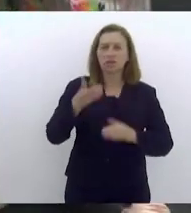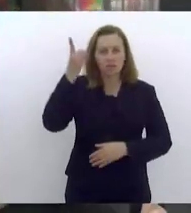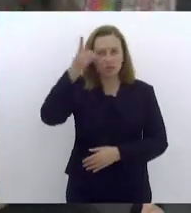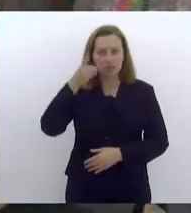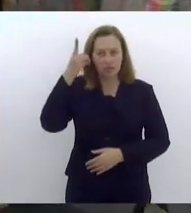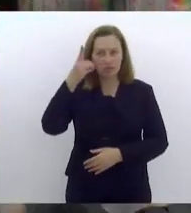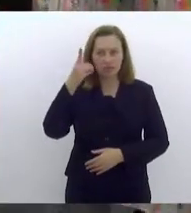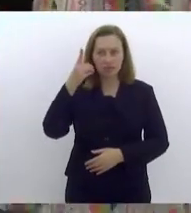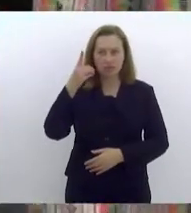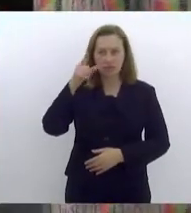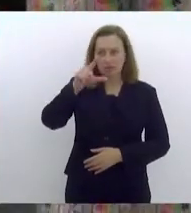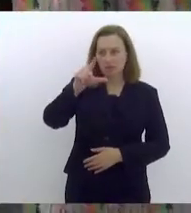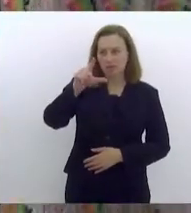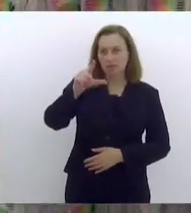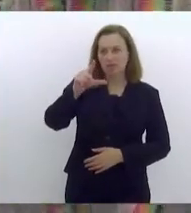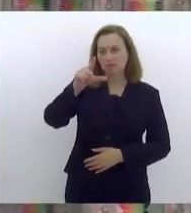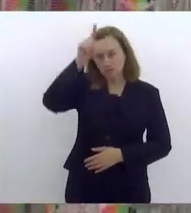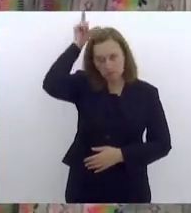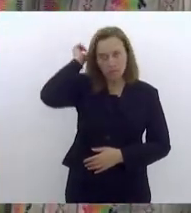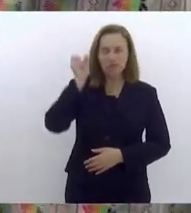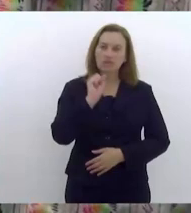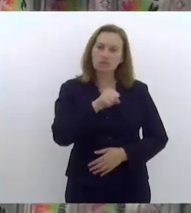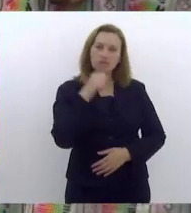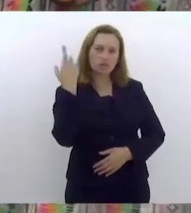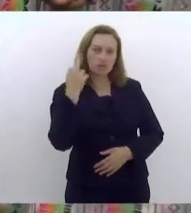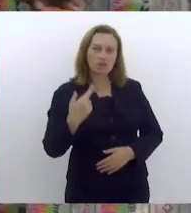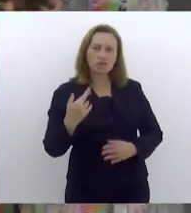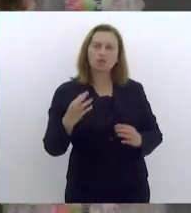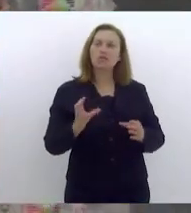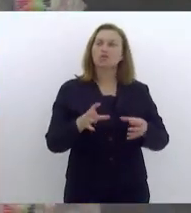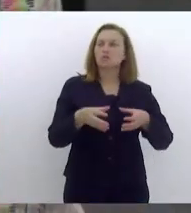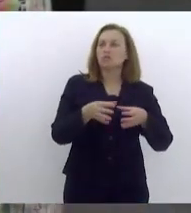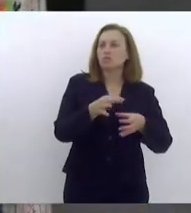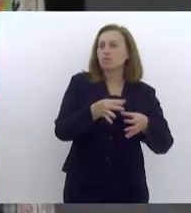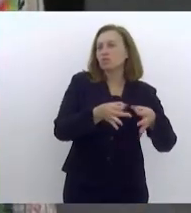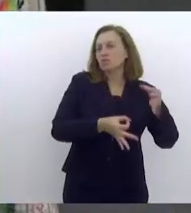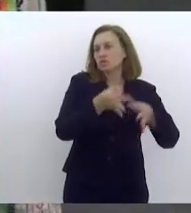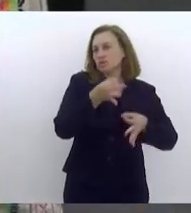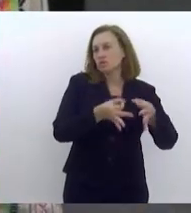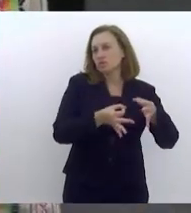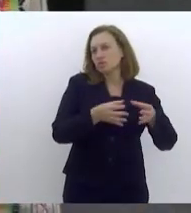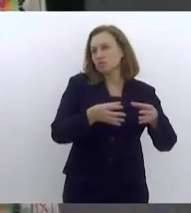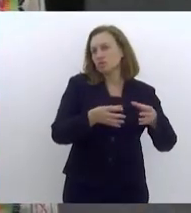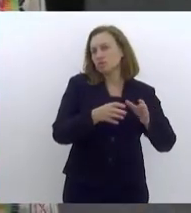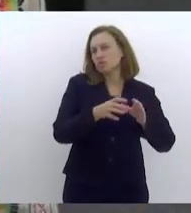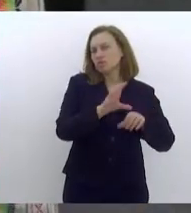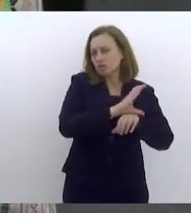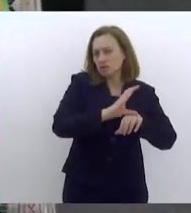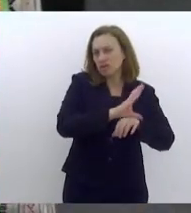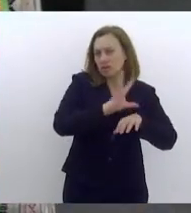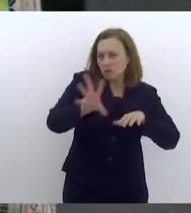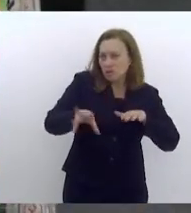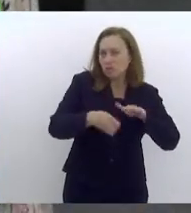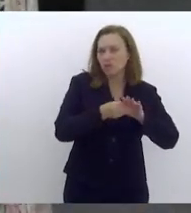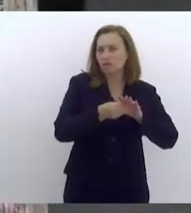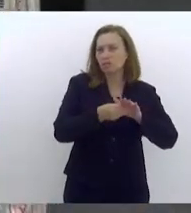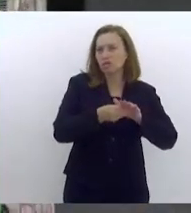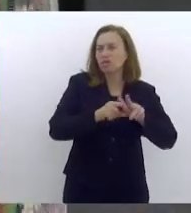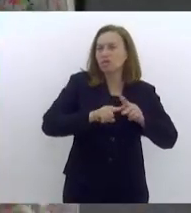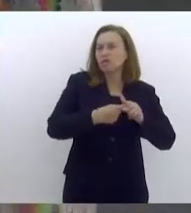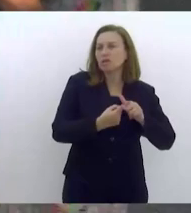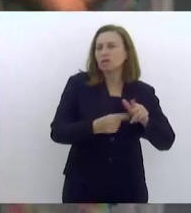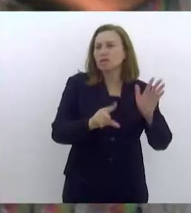deputada Renata, do parecer ser pela constitucionalidade com emendas... E aí a gente, no texto, faz a remissão, a alteração da